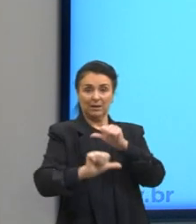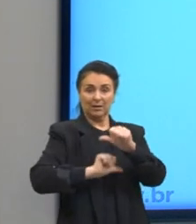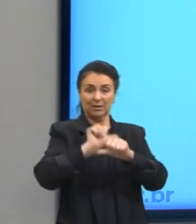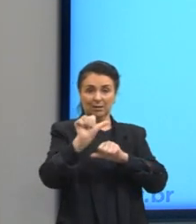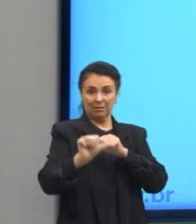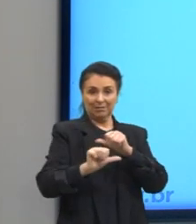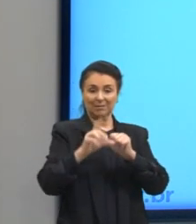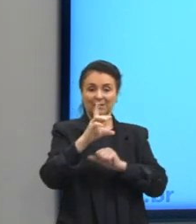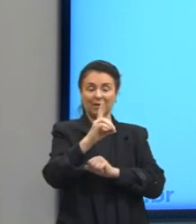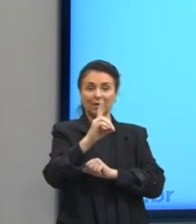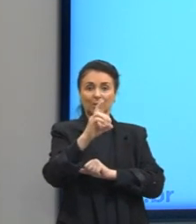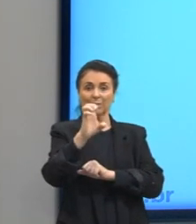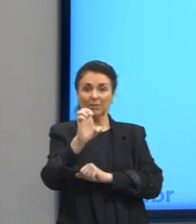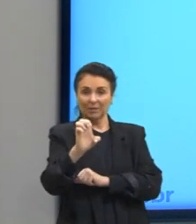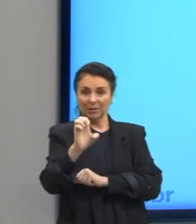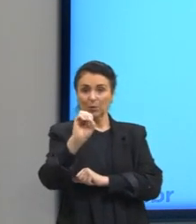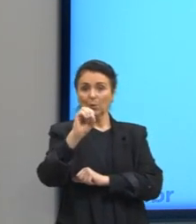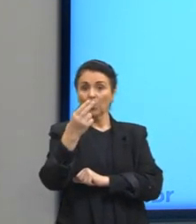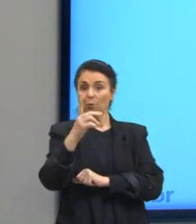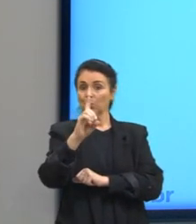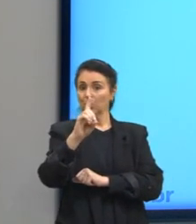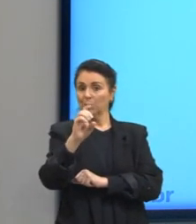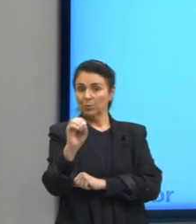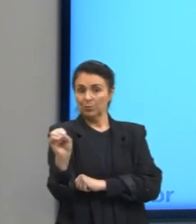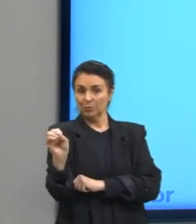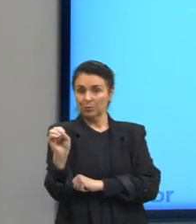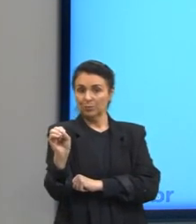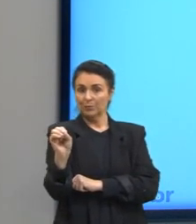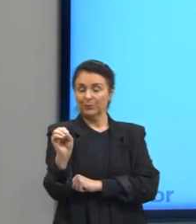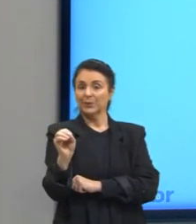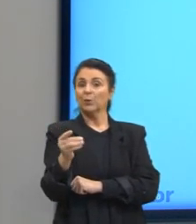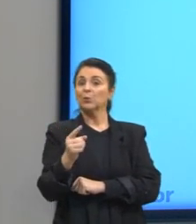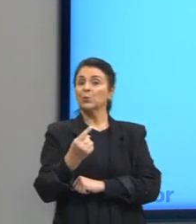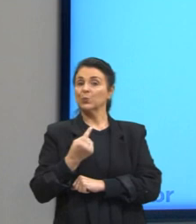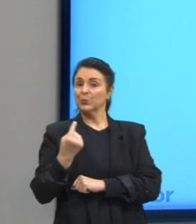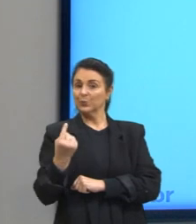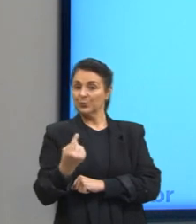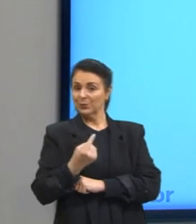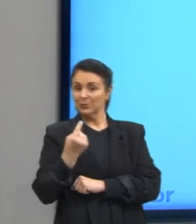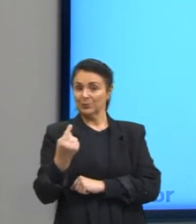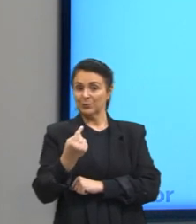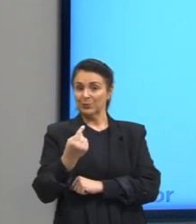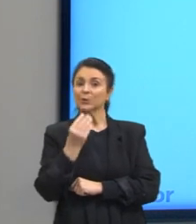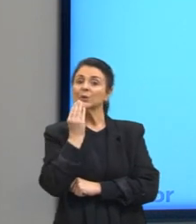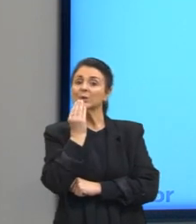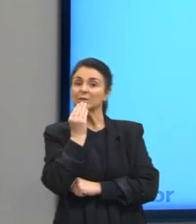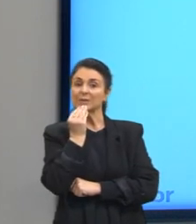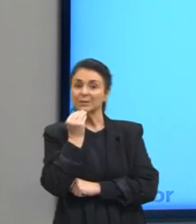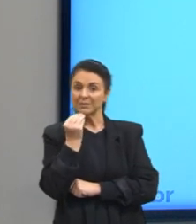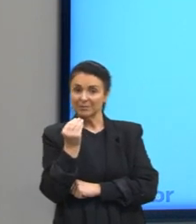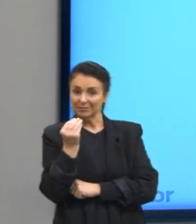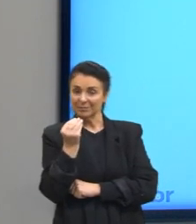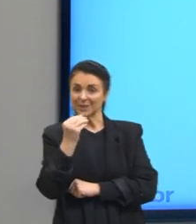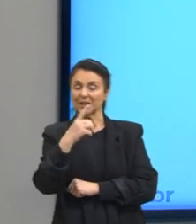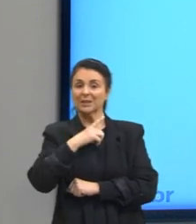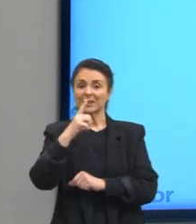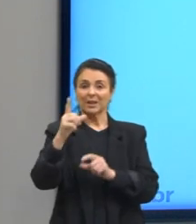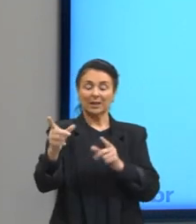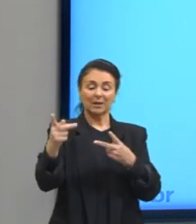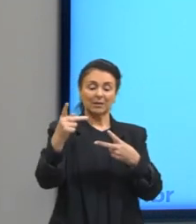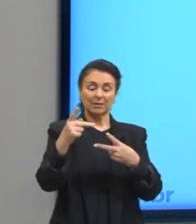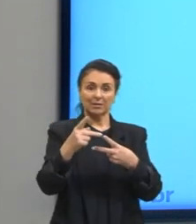que o nosso dor então a no singular da gente masculino e nós temos a